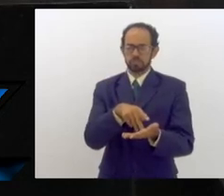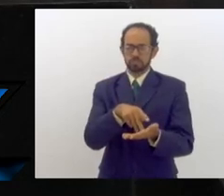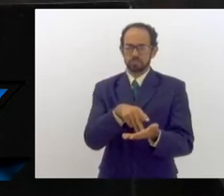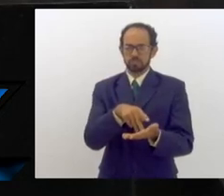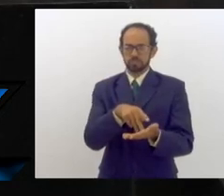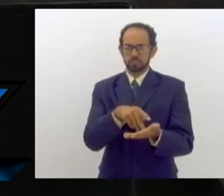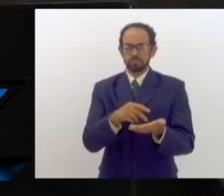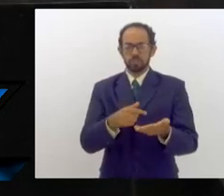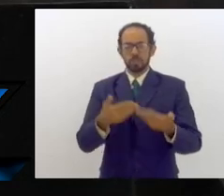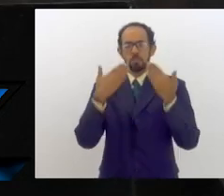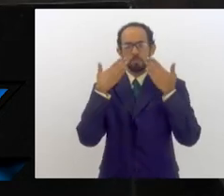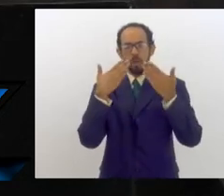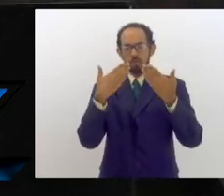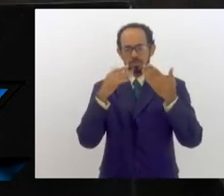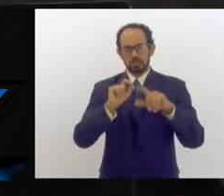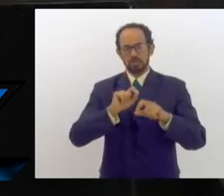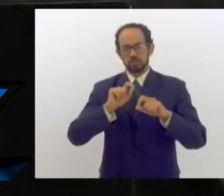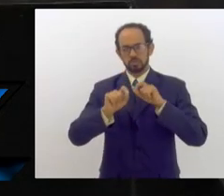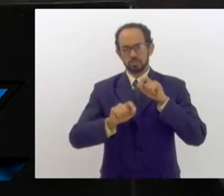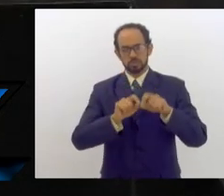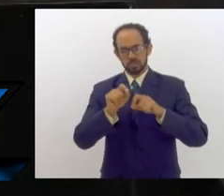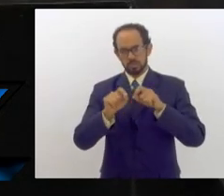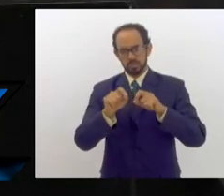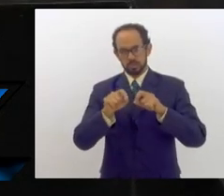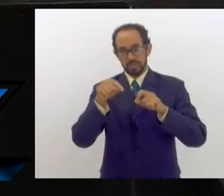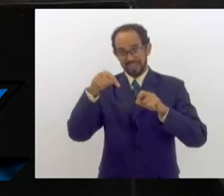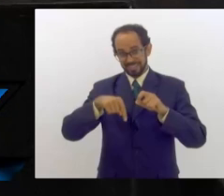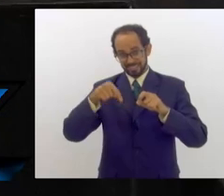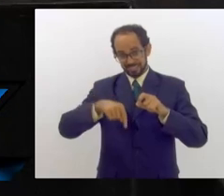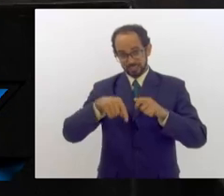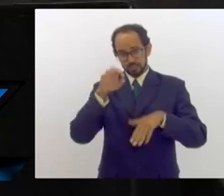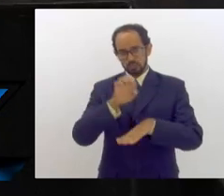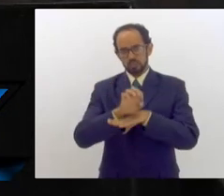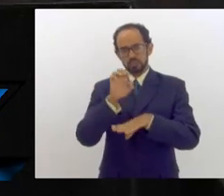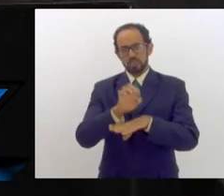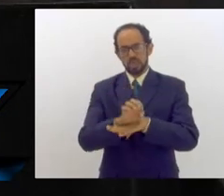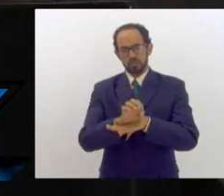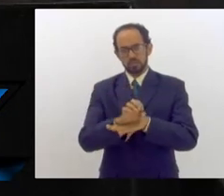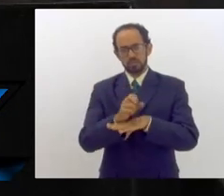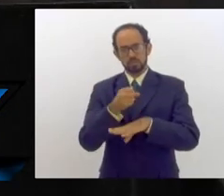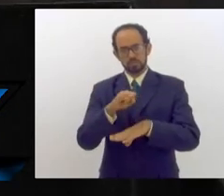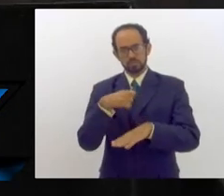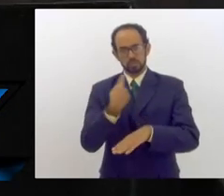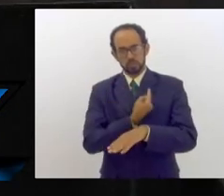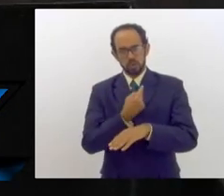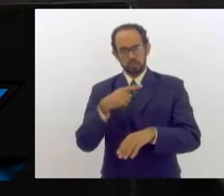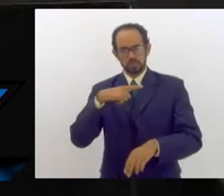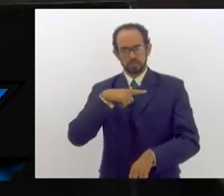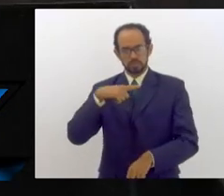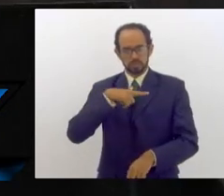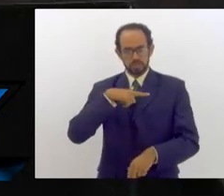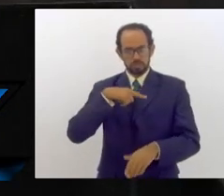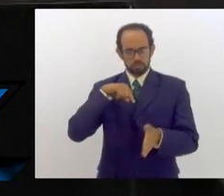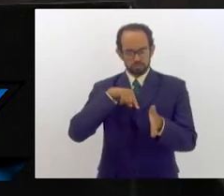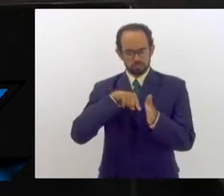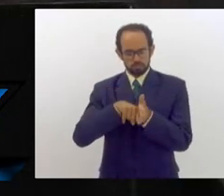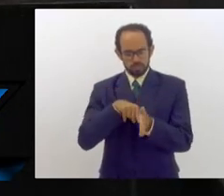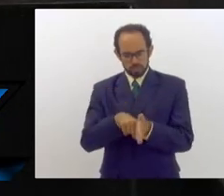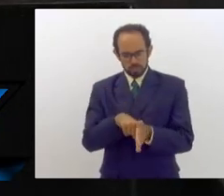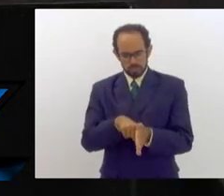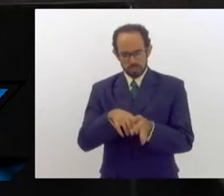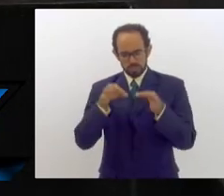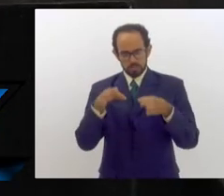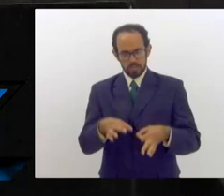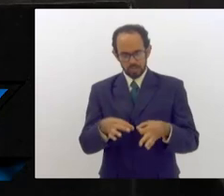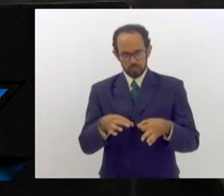ela mostra que aqui no nosso estado se nós tivermos pesquisa efetiva se nós